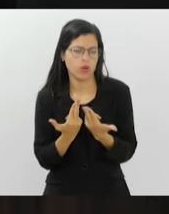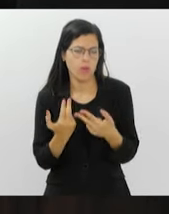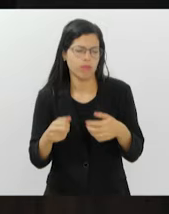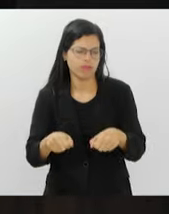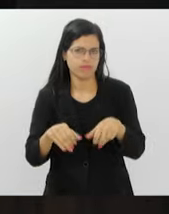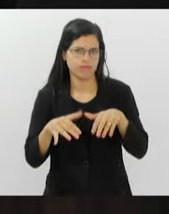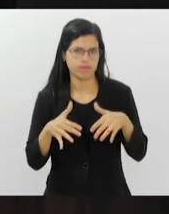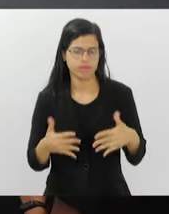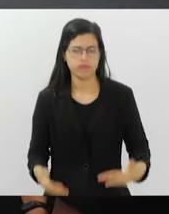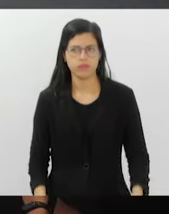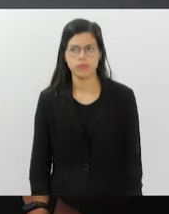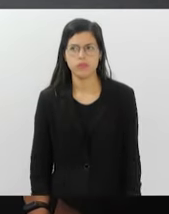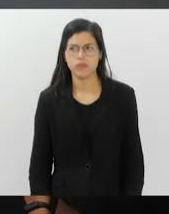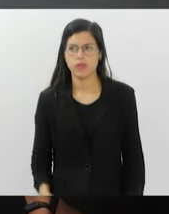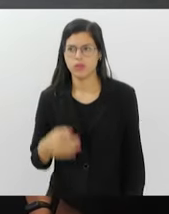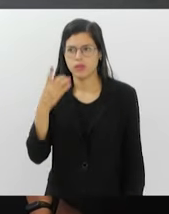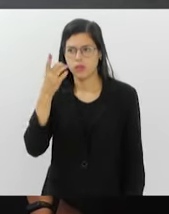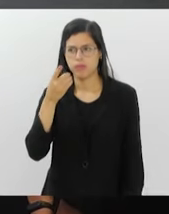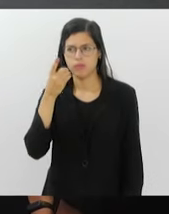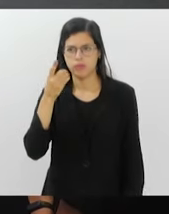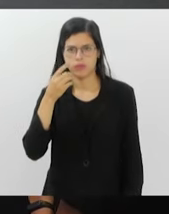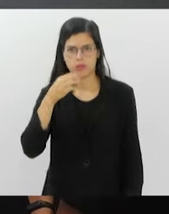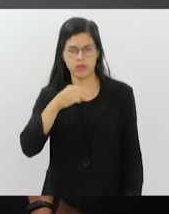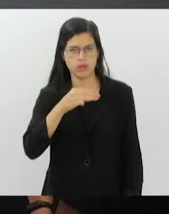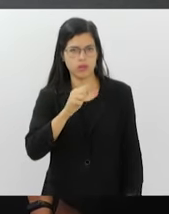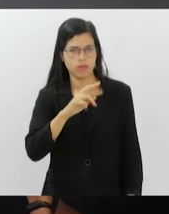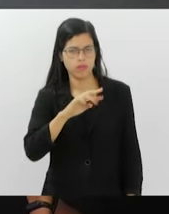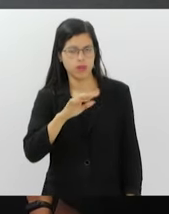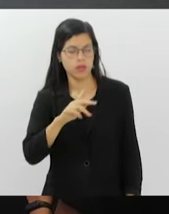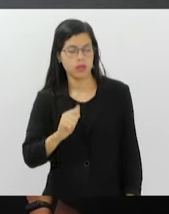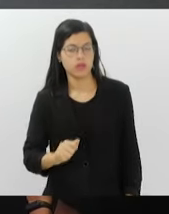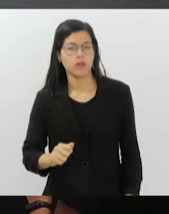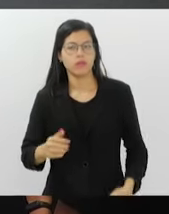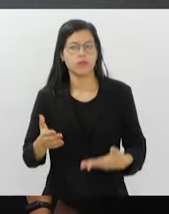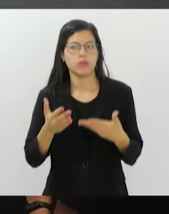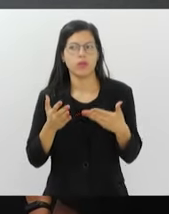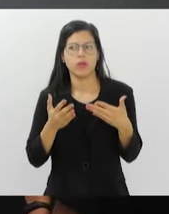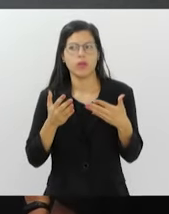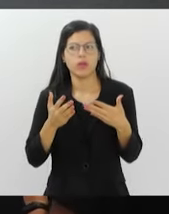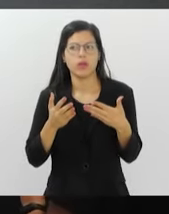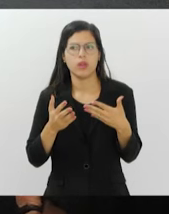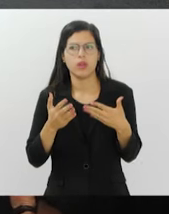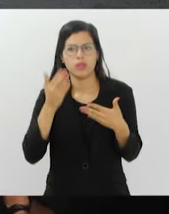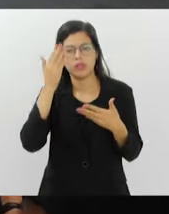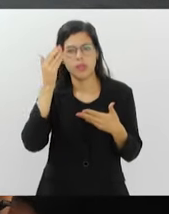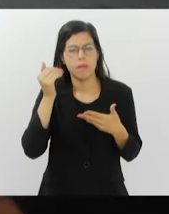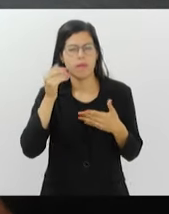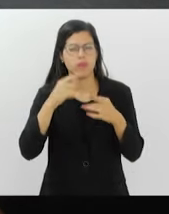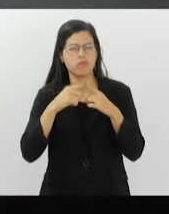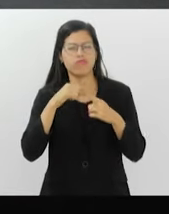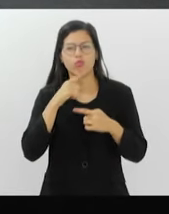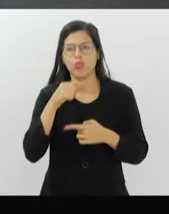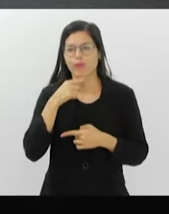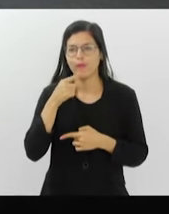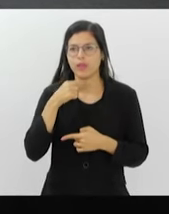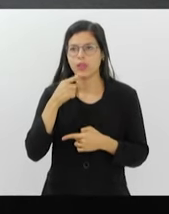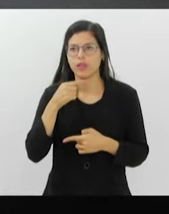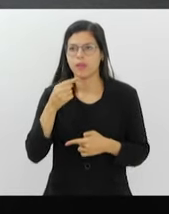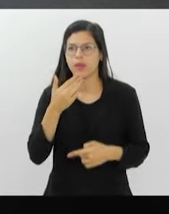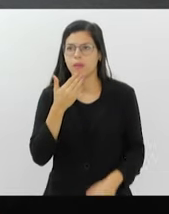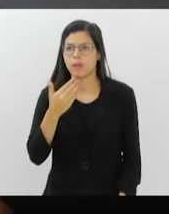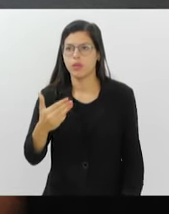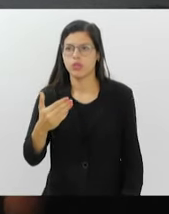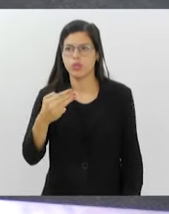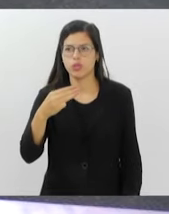Presidente eu queria apenas fazer uma consulta porque verdadeiramente fiquei com essa dúvida eh queria pedir ao Marquinho